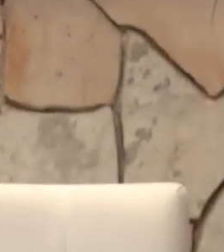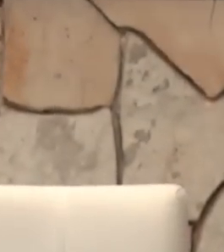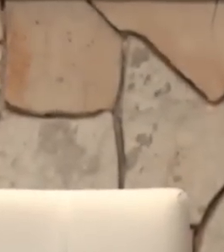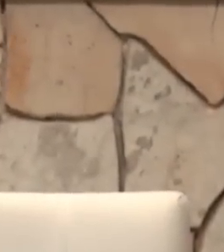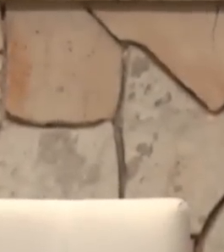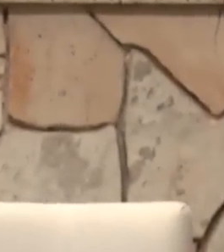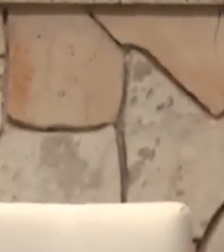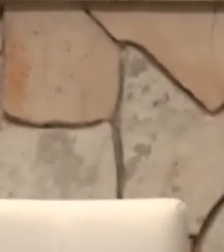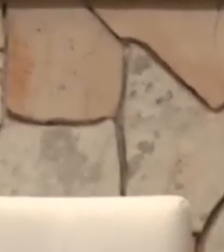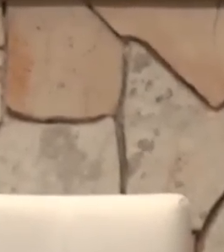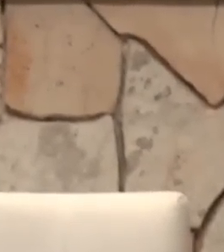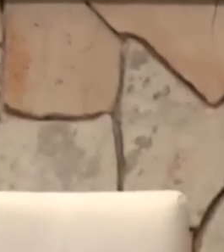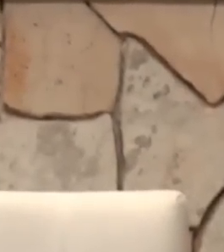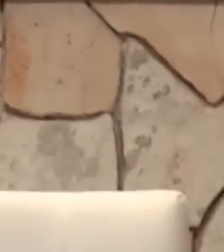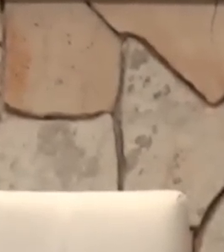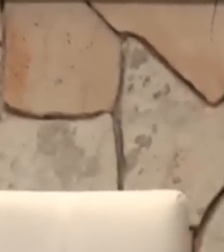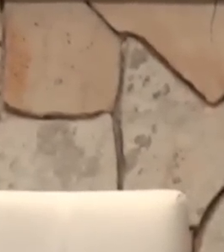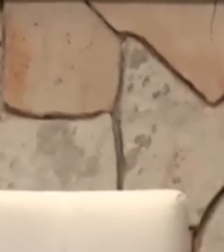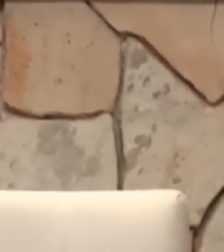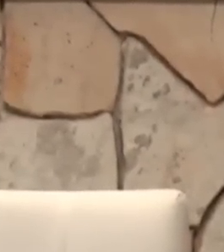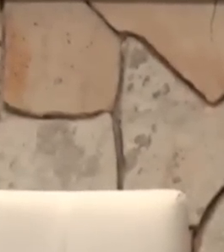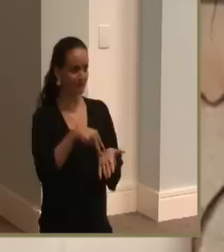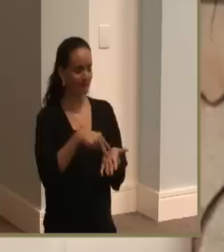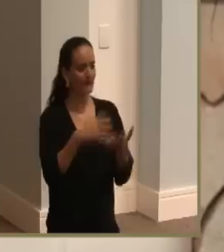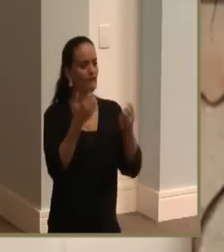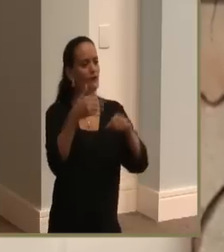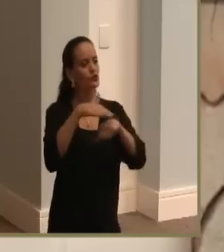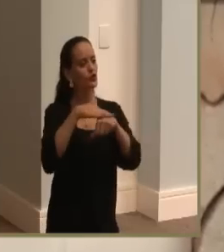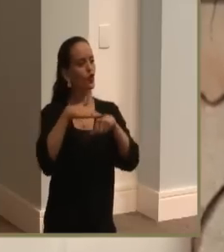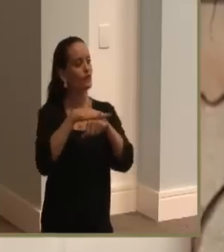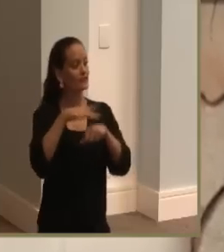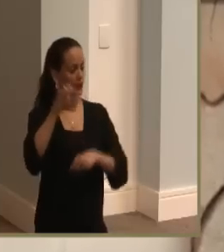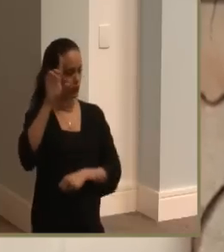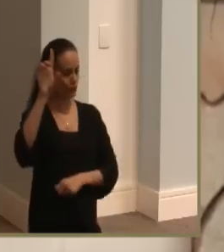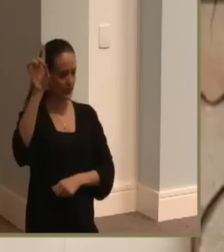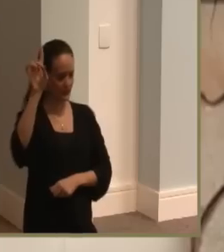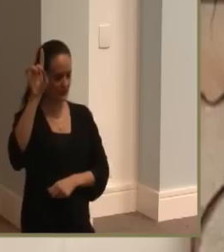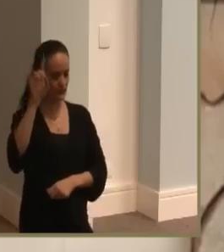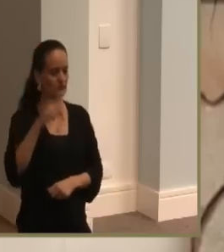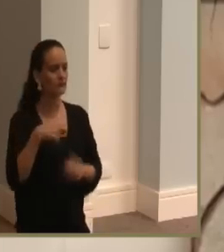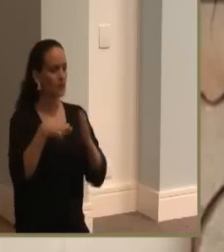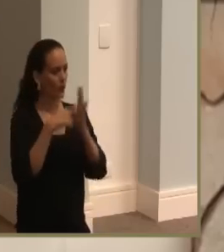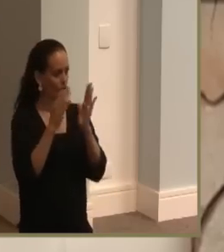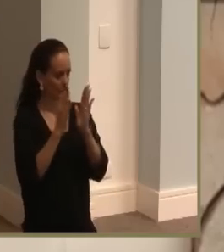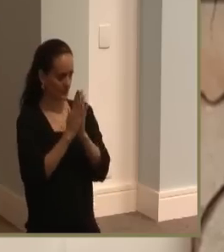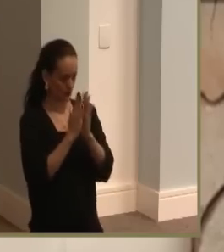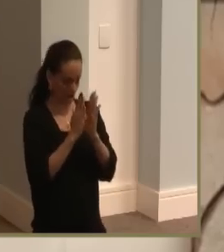Ficar em pé, meus irmãos, vamos falar com Deus através